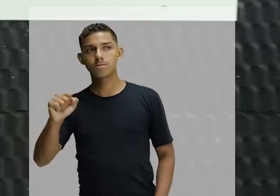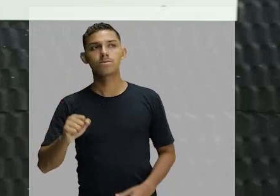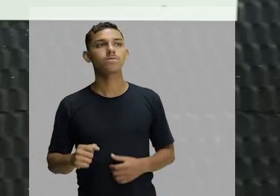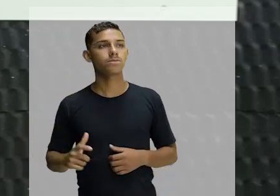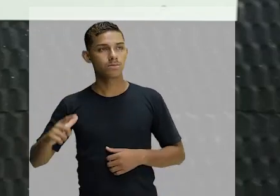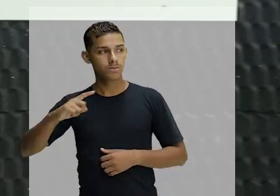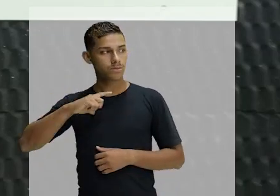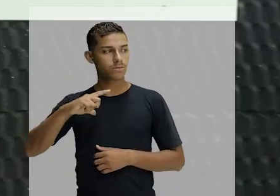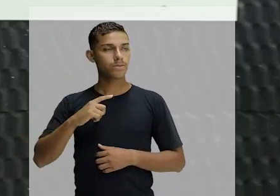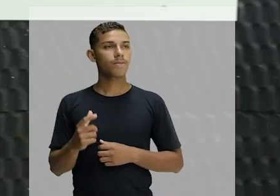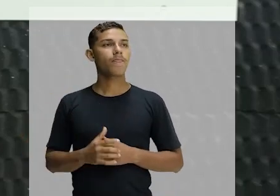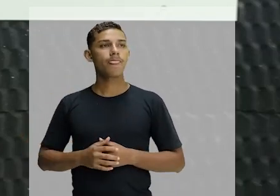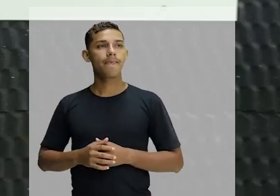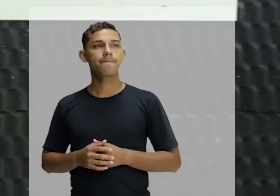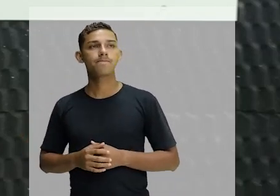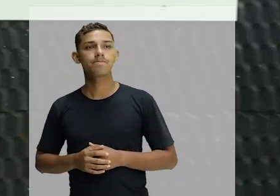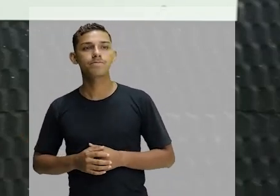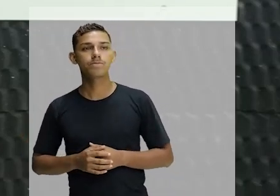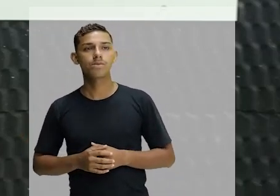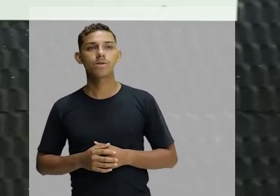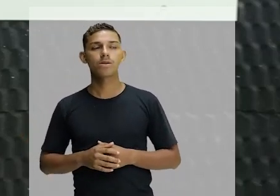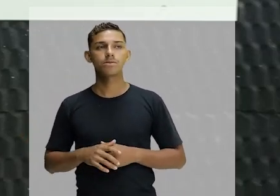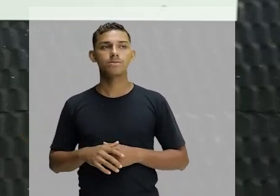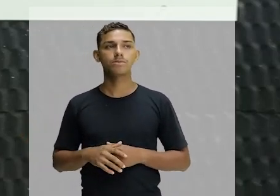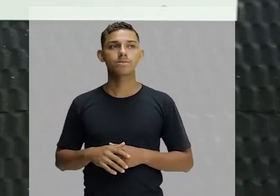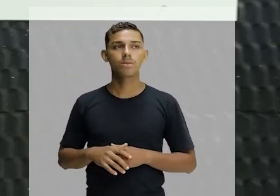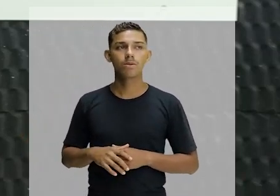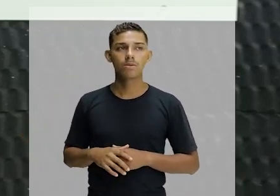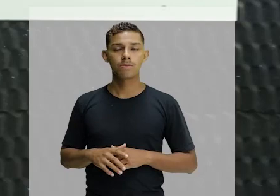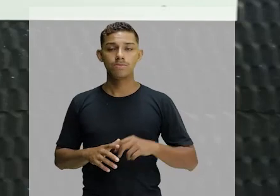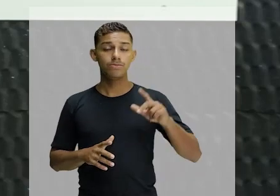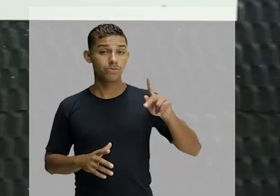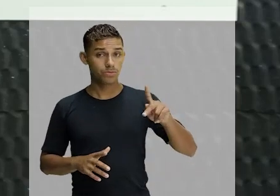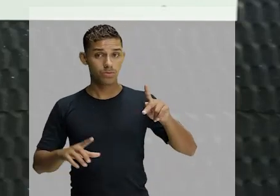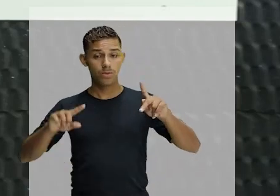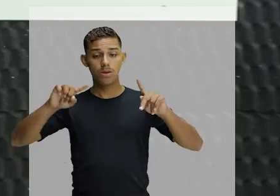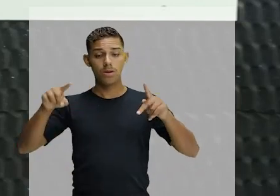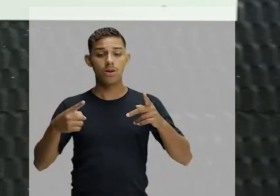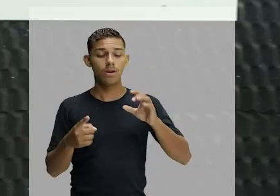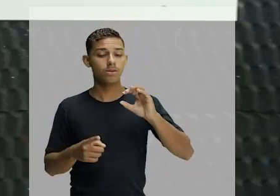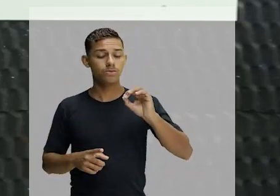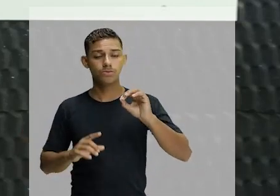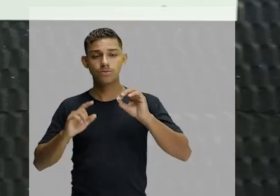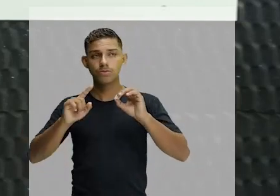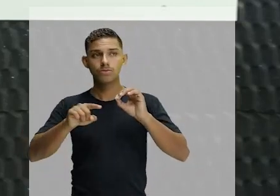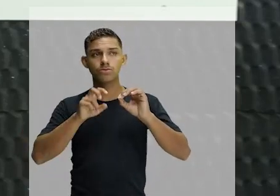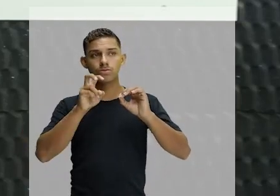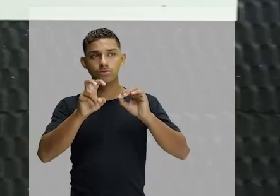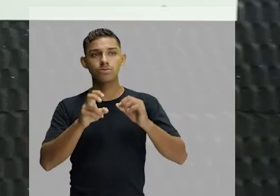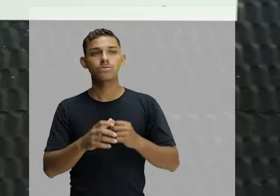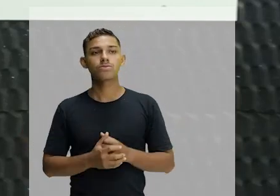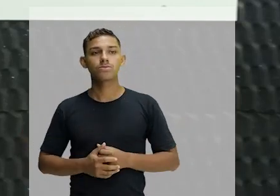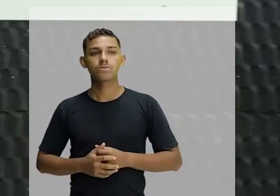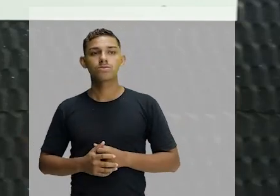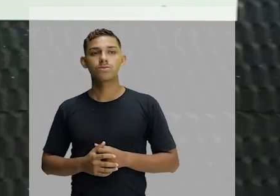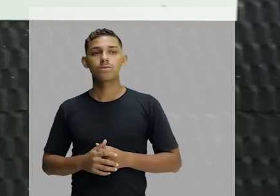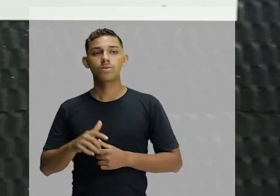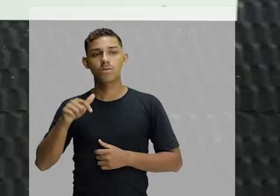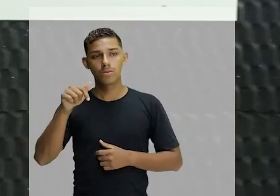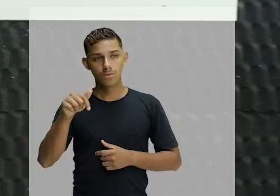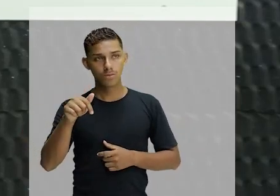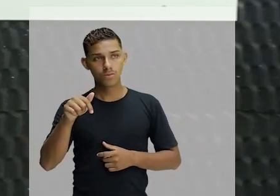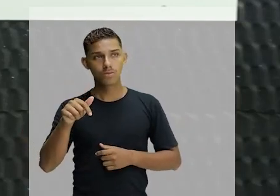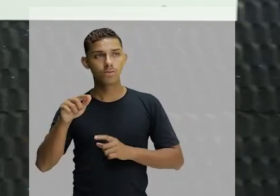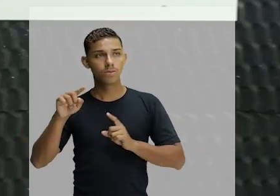P de coordenada 0,5. Tenho o ponto Q de coordenada